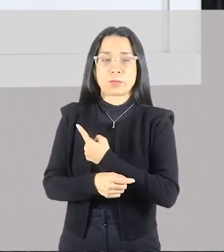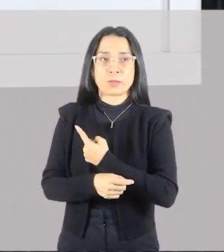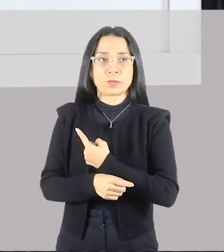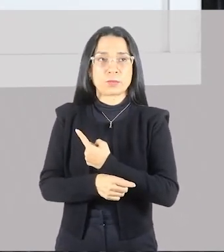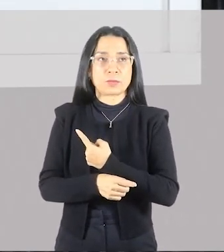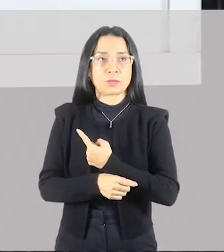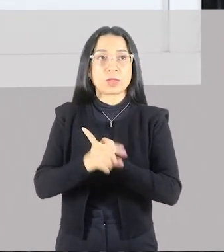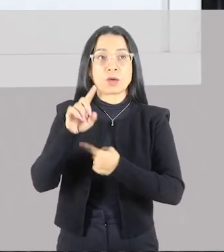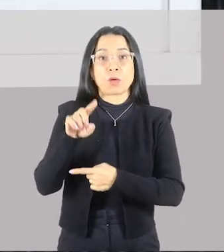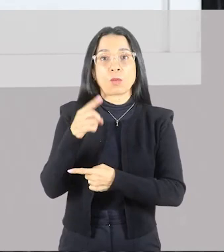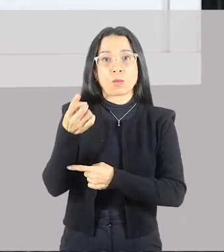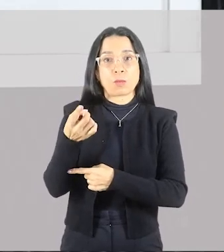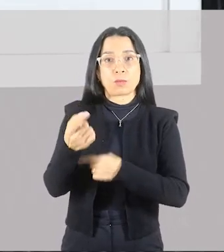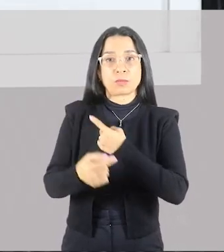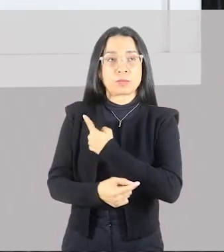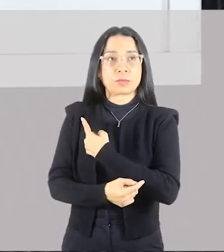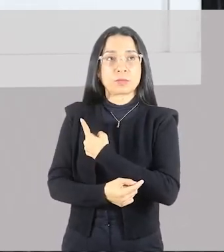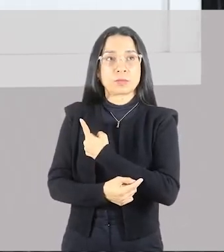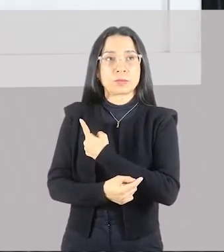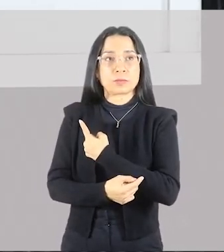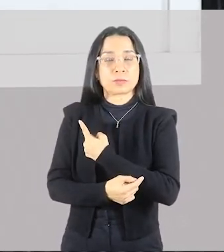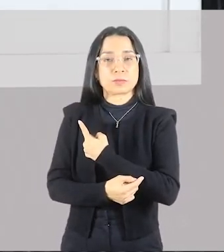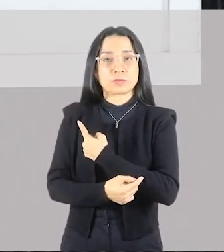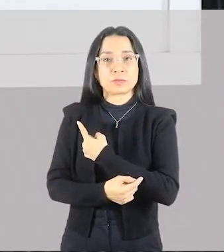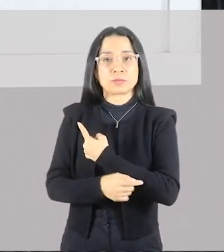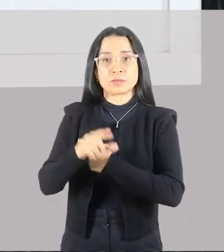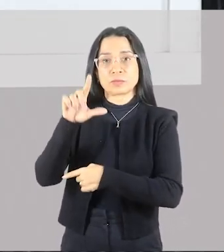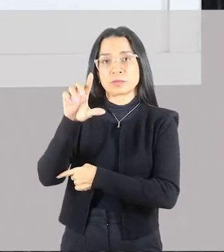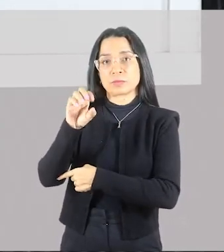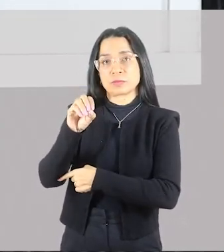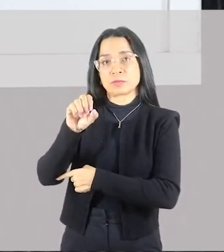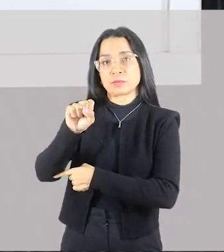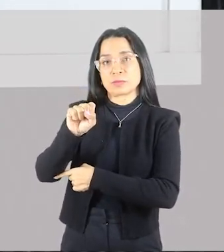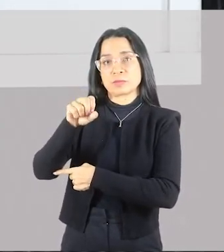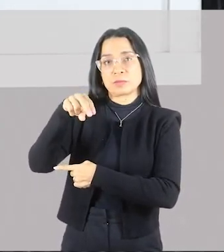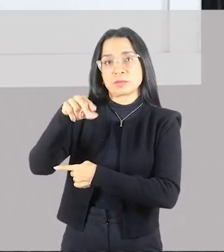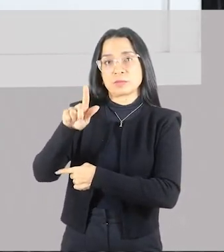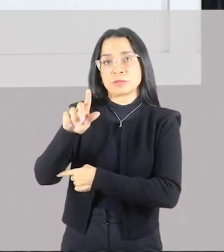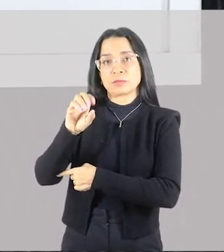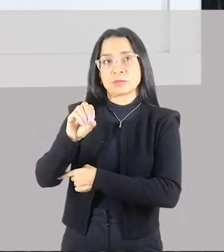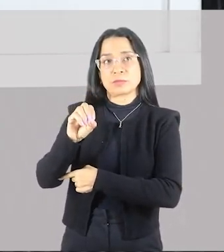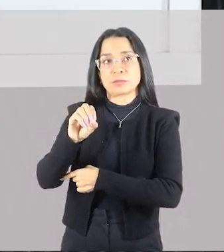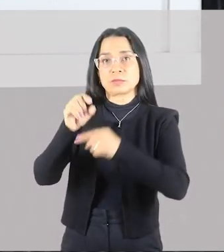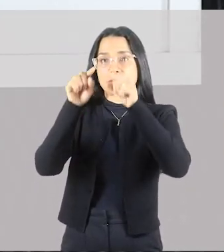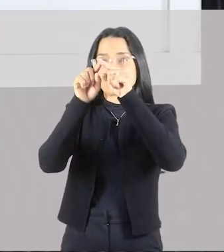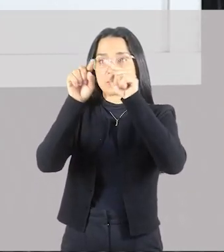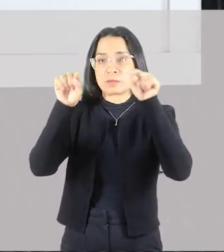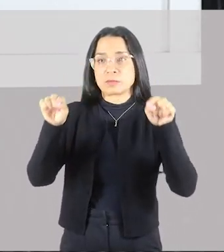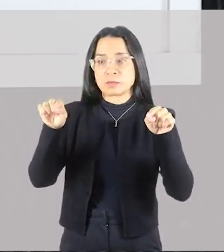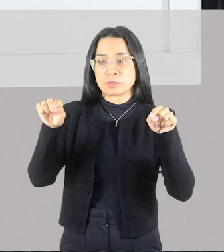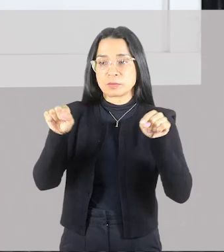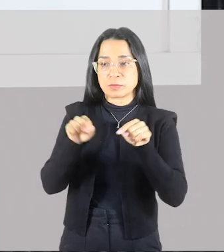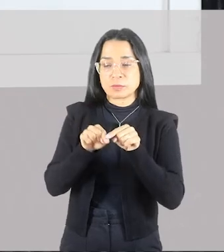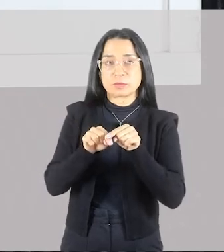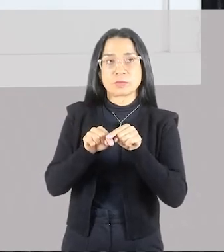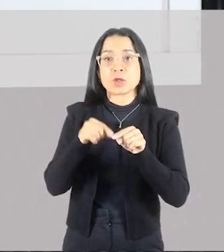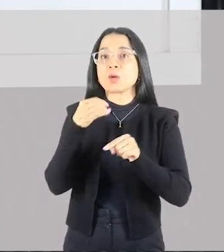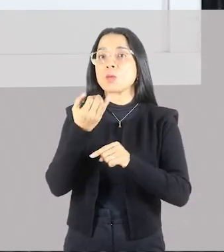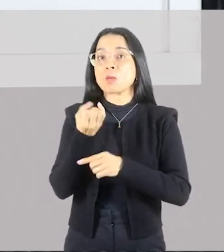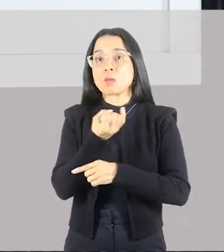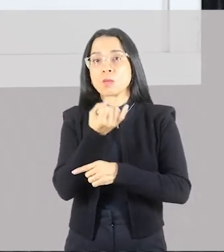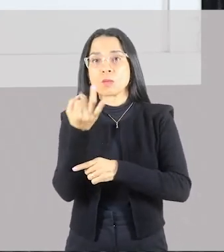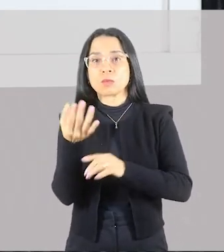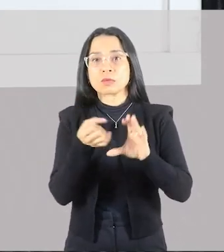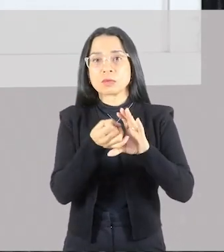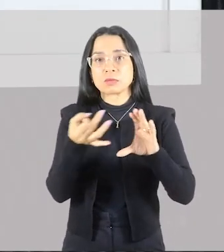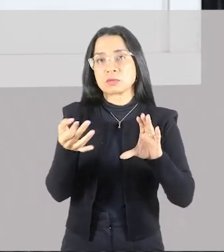outra figura é um quadrilátero chamado losango, turma. O losango, quais são as características do losango? Ele